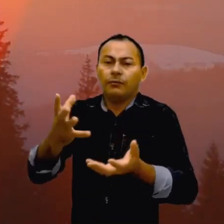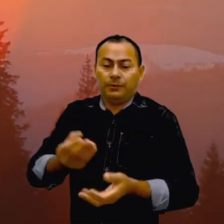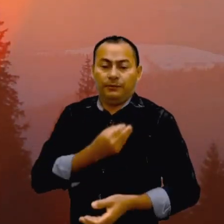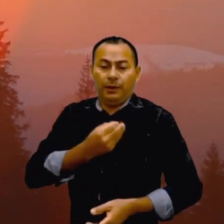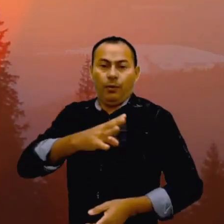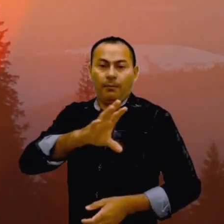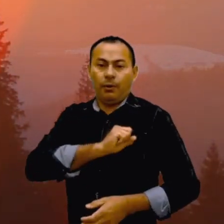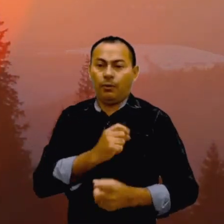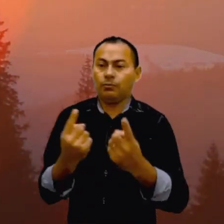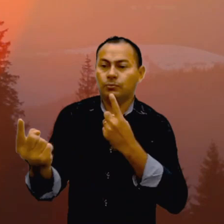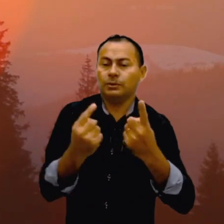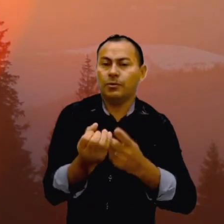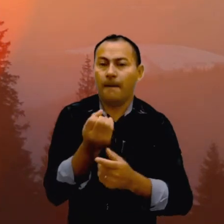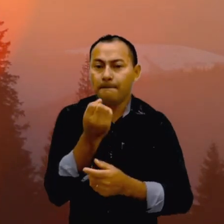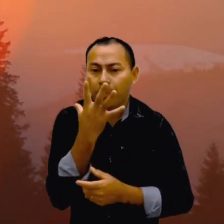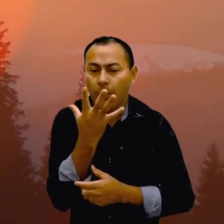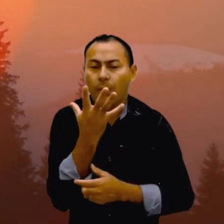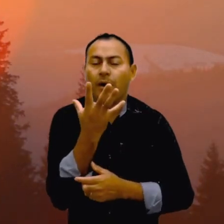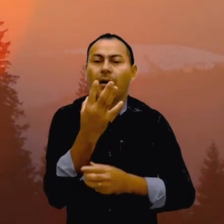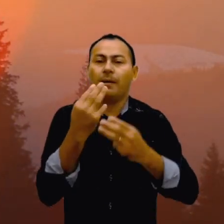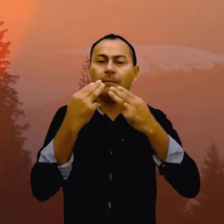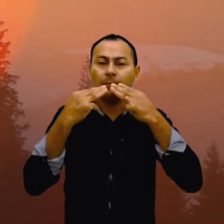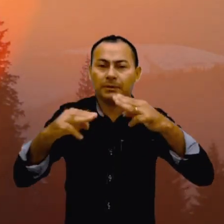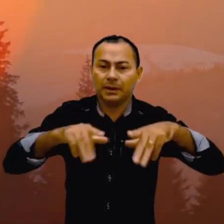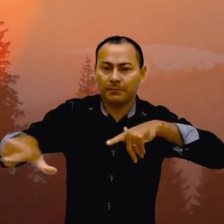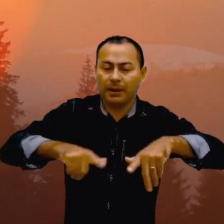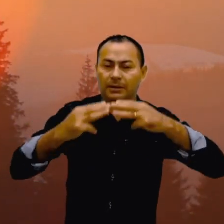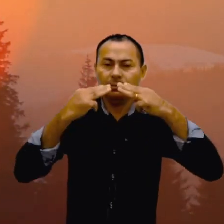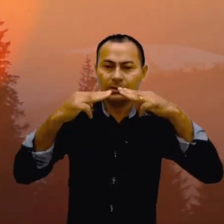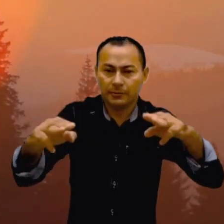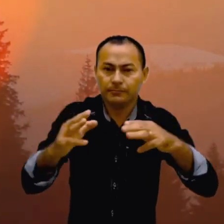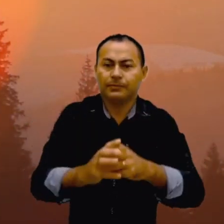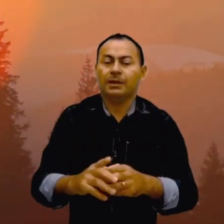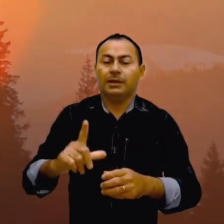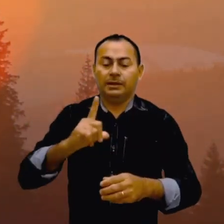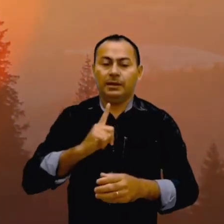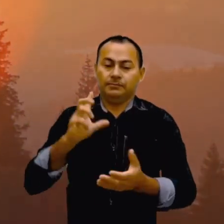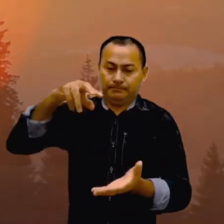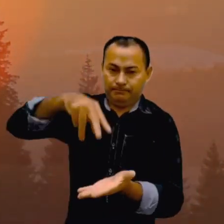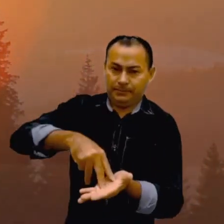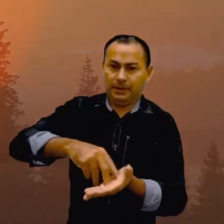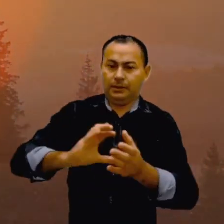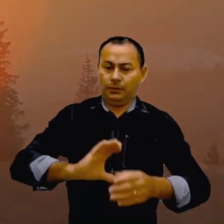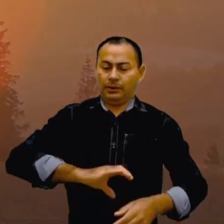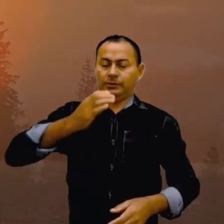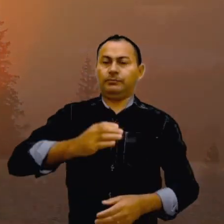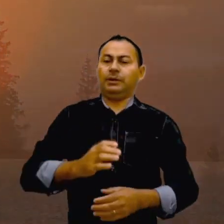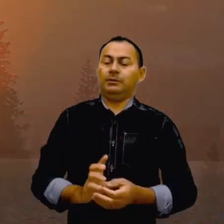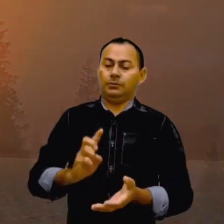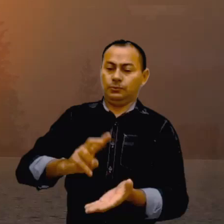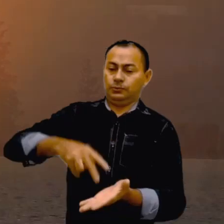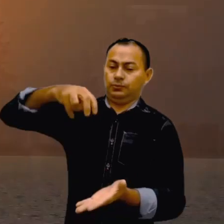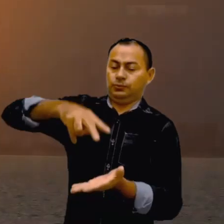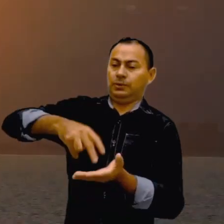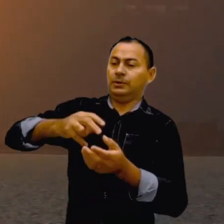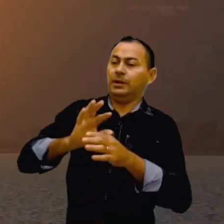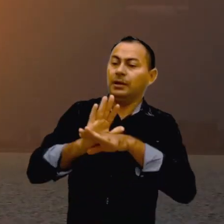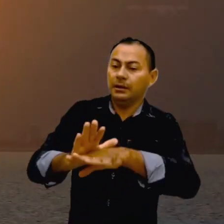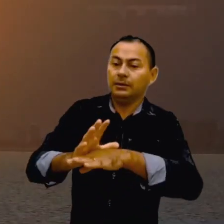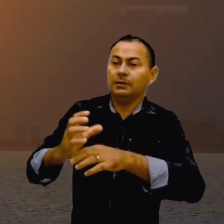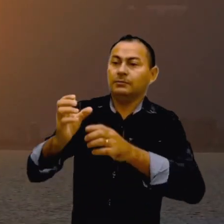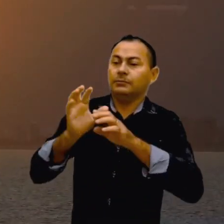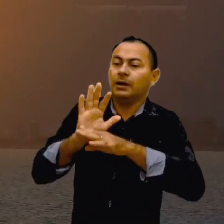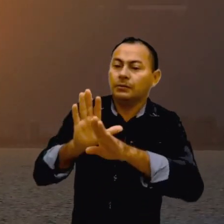pelos outros e as boas obras. E para que haja edificação e encorajamento, exortação e inspiração de um para com o